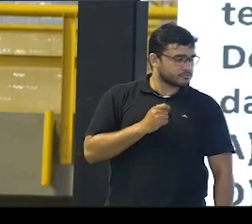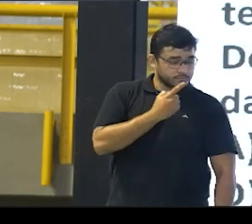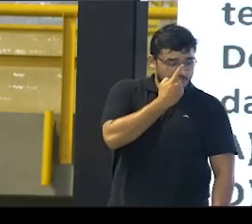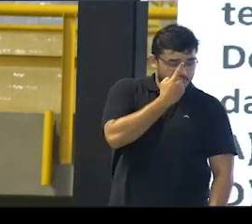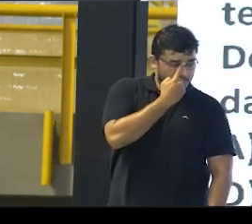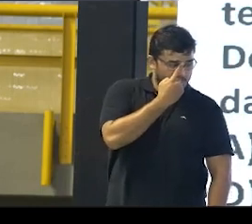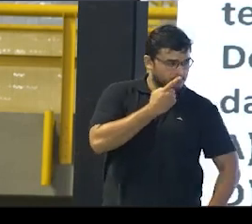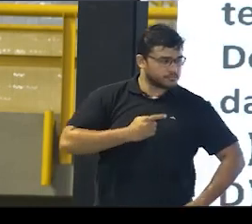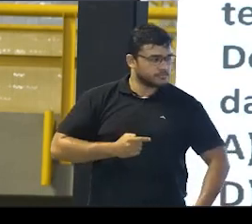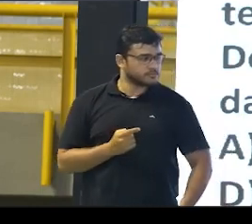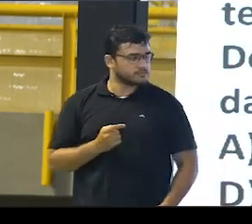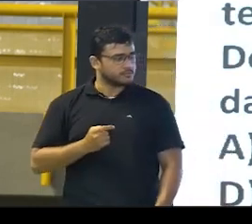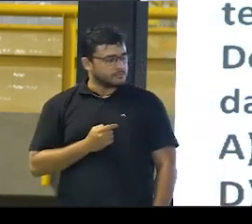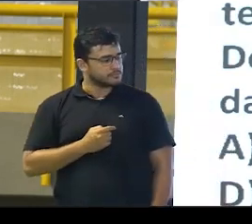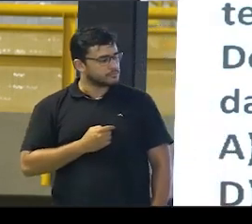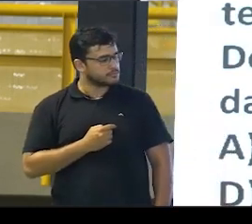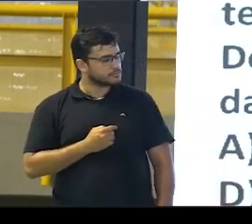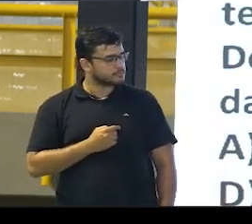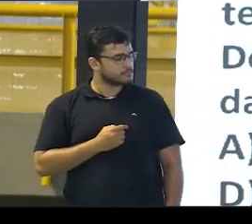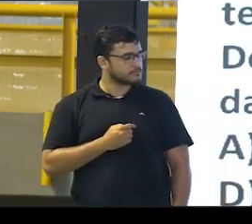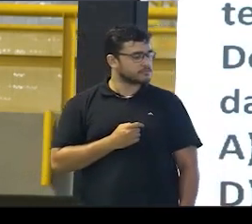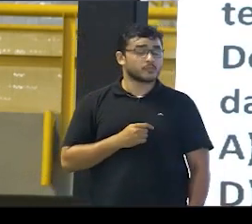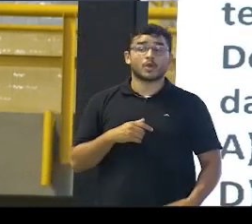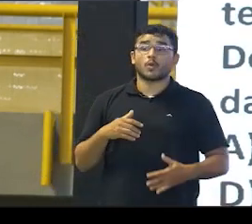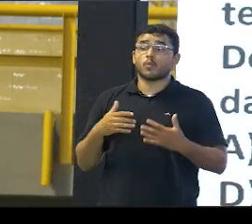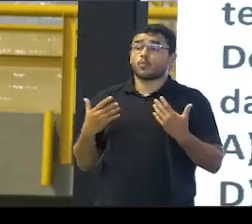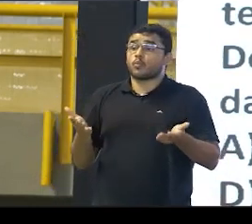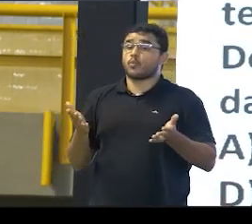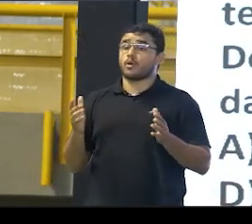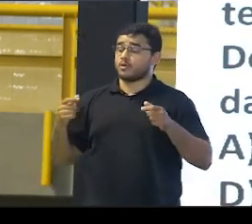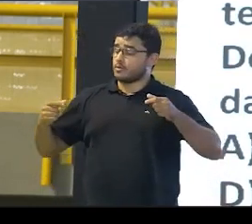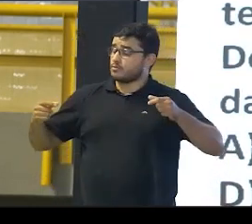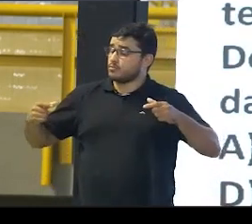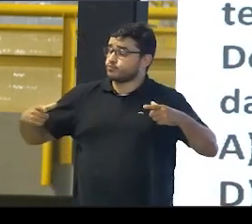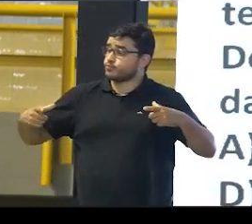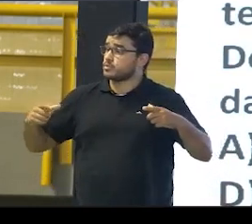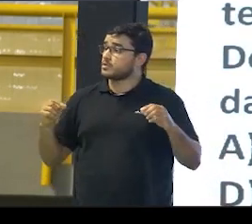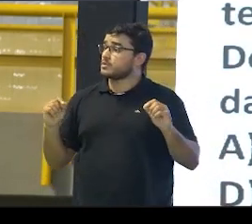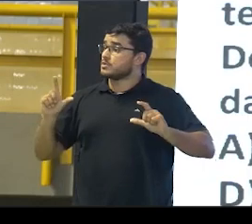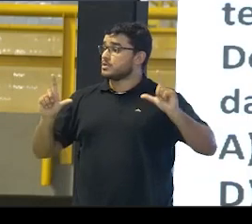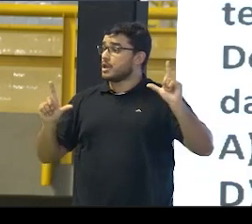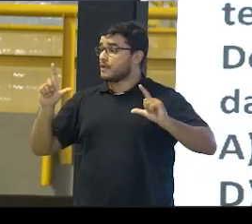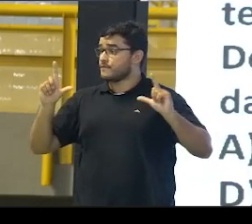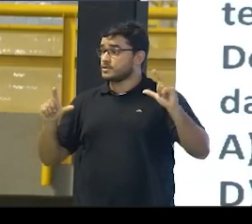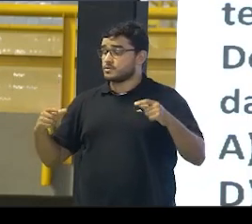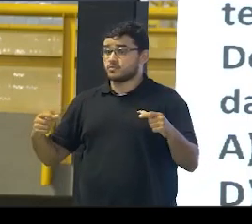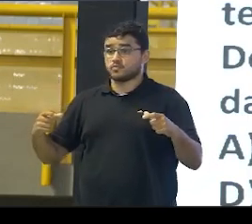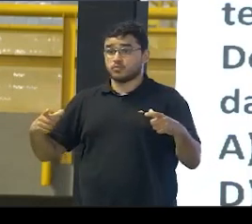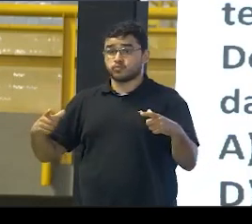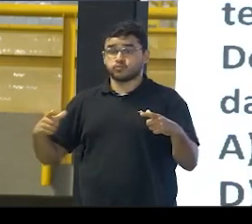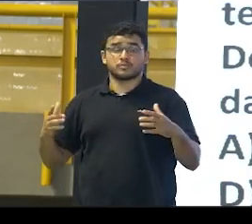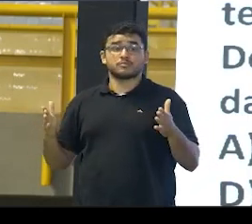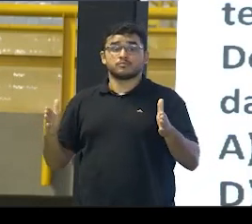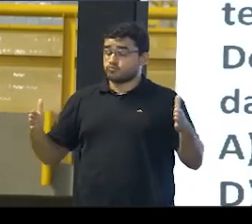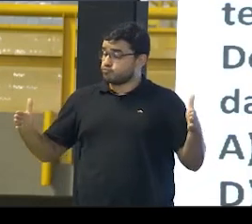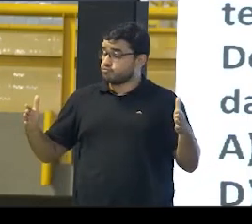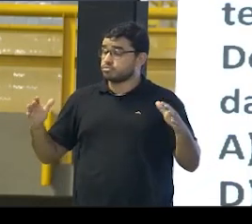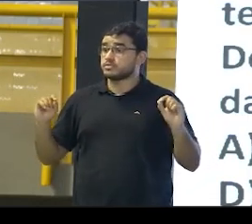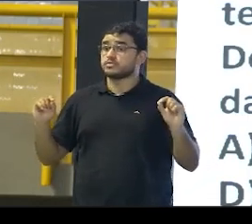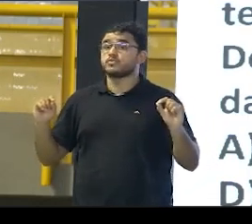polegadas. Só que eu não quero em polegadas. Eu quero, veja bem, vamos voltar aqui. Eu quero, então a